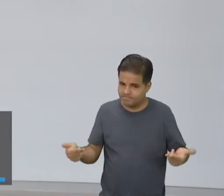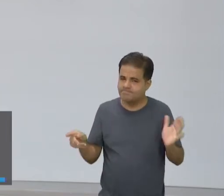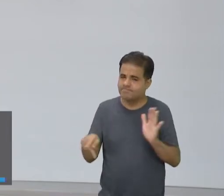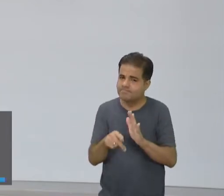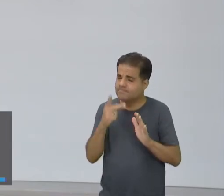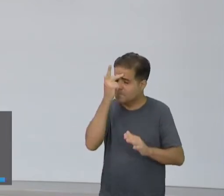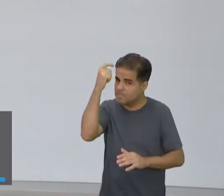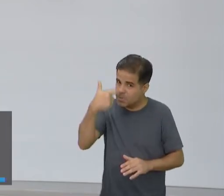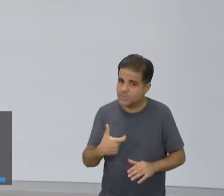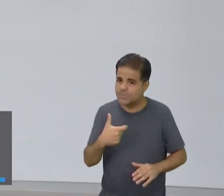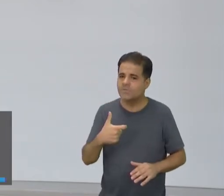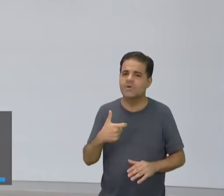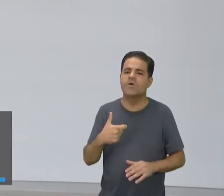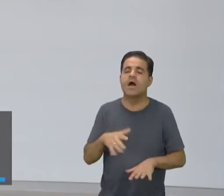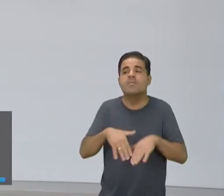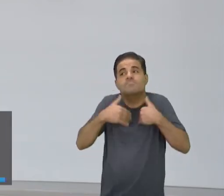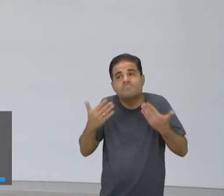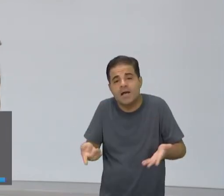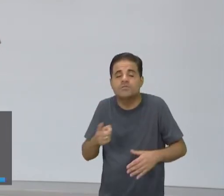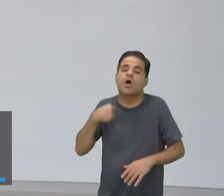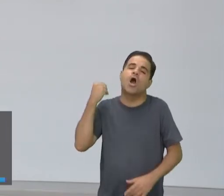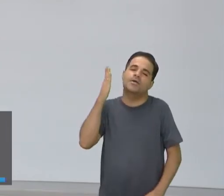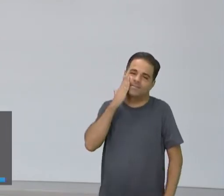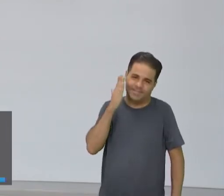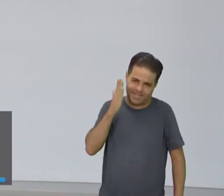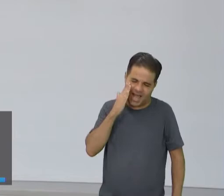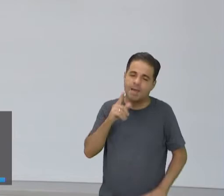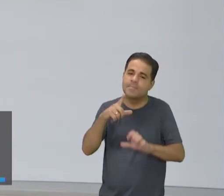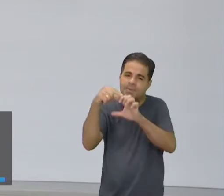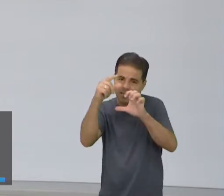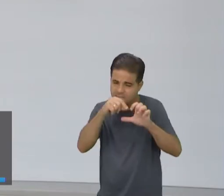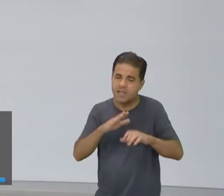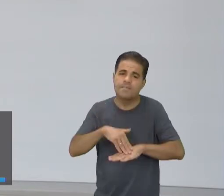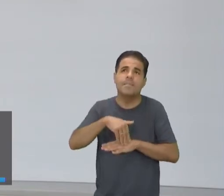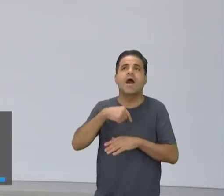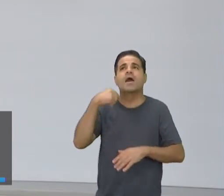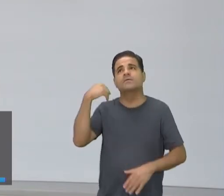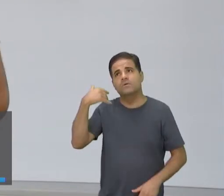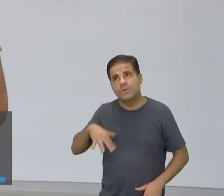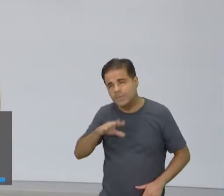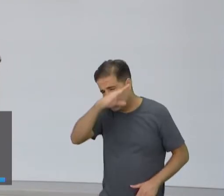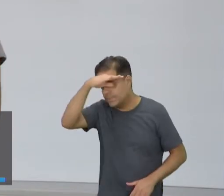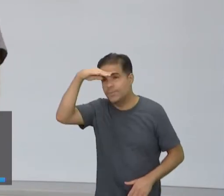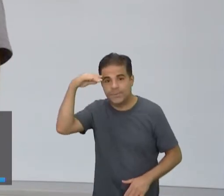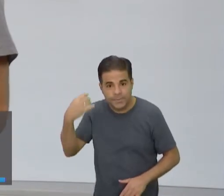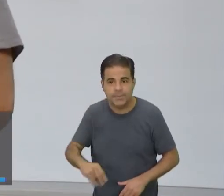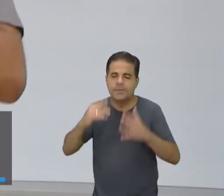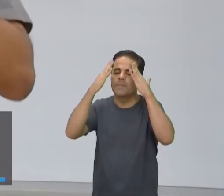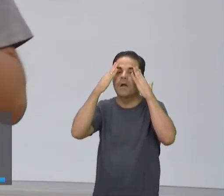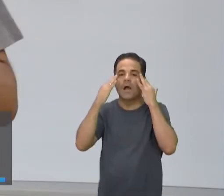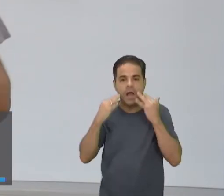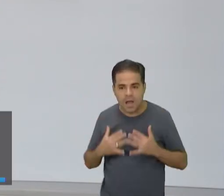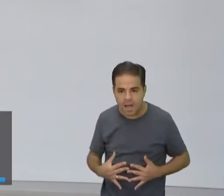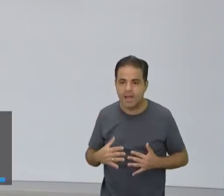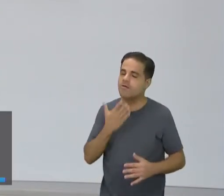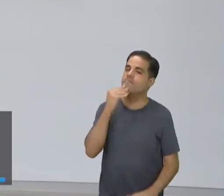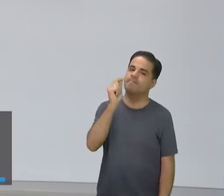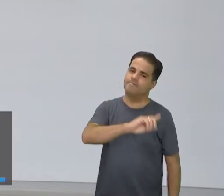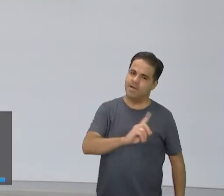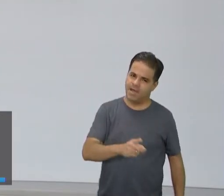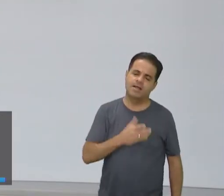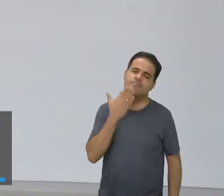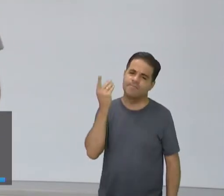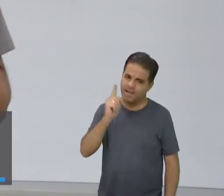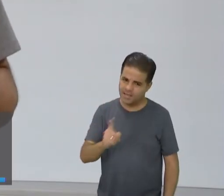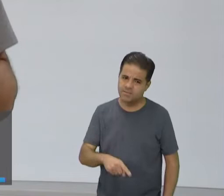Da pessoa. No entanto, a gente sabe que empreender é muito mais sangue, suor e lágrimas do que sorte. É verdade. Então, é isso. É lutar, gente. Não é